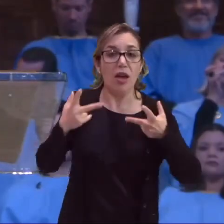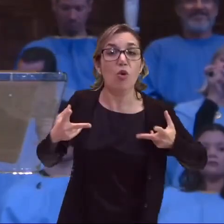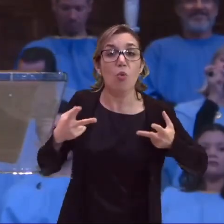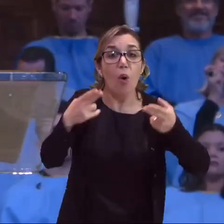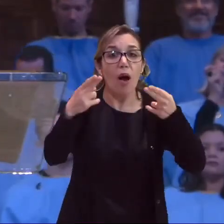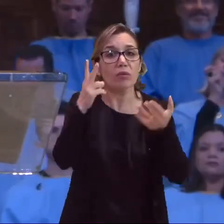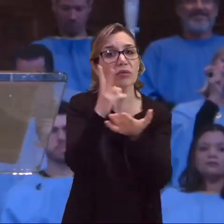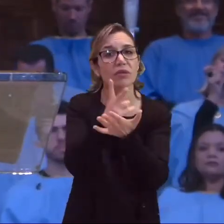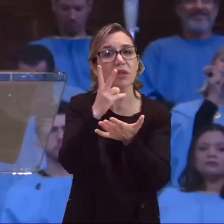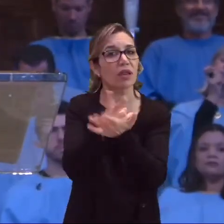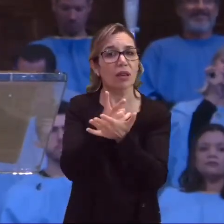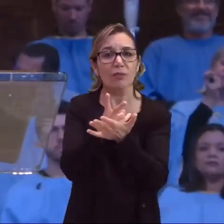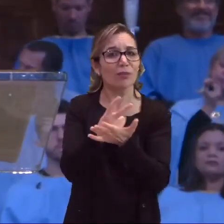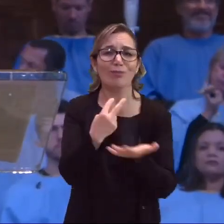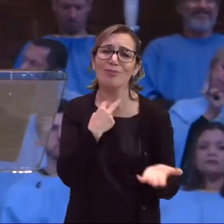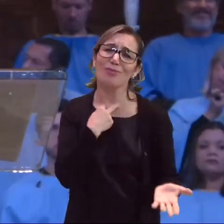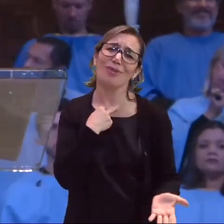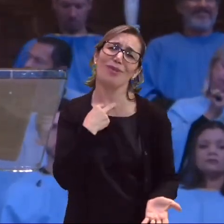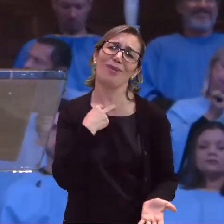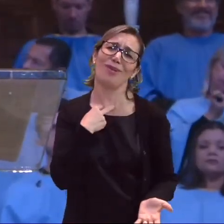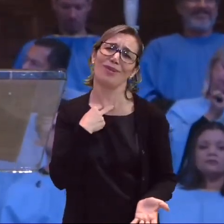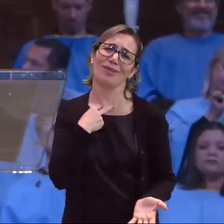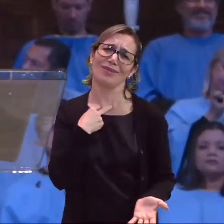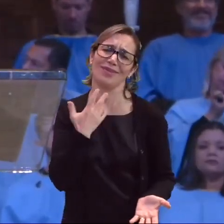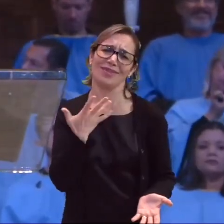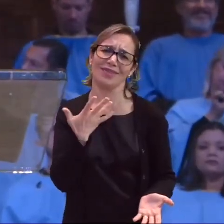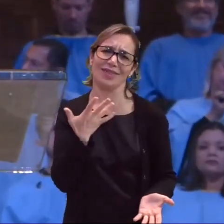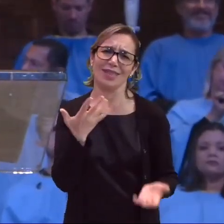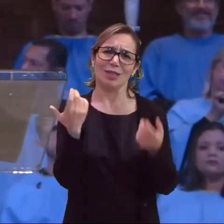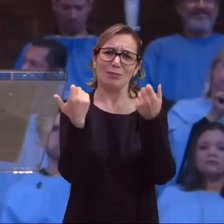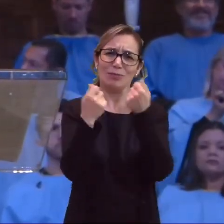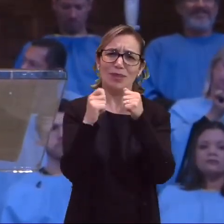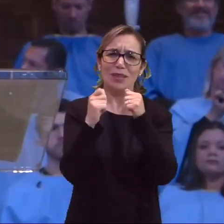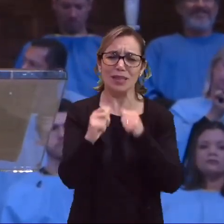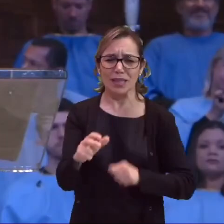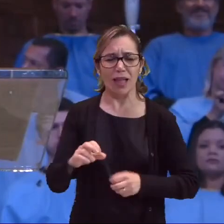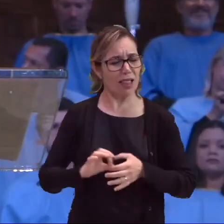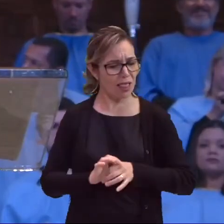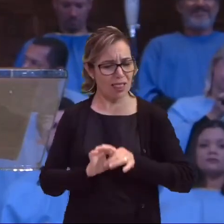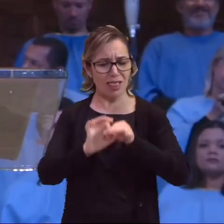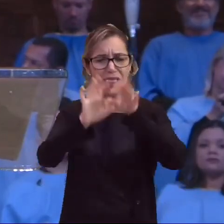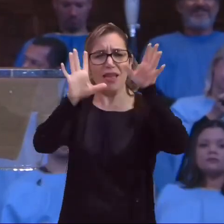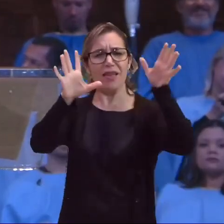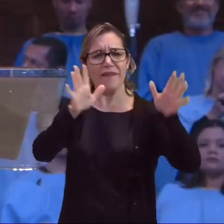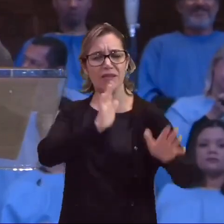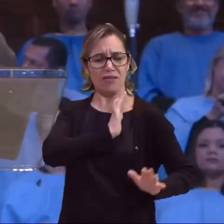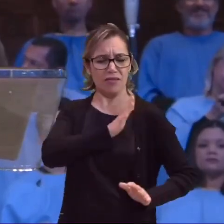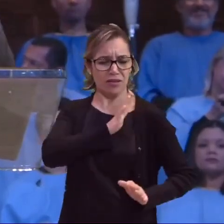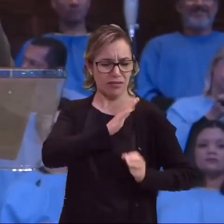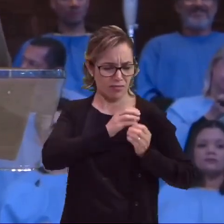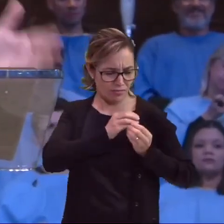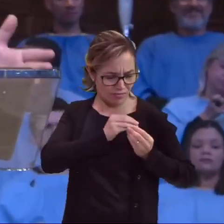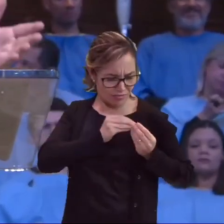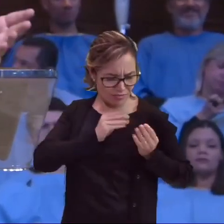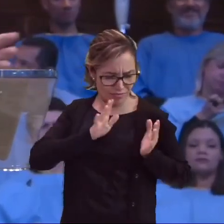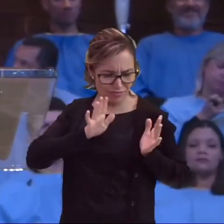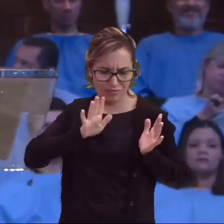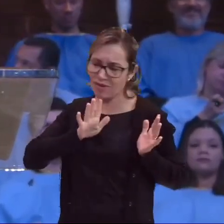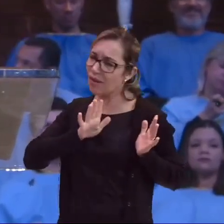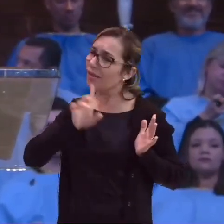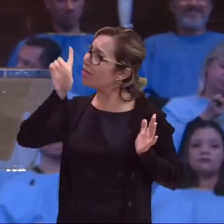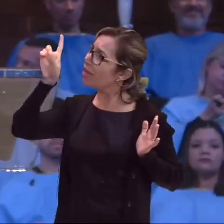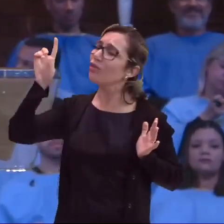ouvidos não sejam iguais a eles porque o seu pai sabe que vocês precisam antes